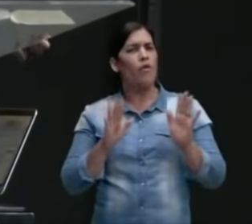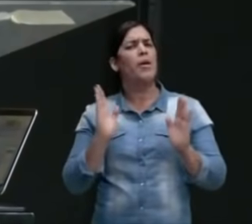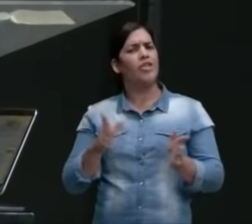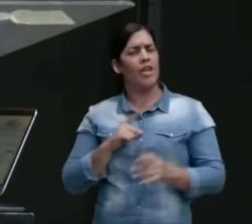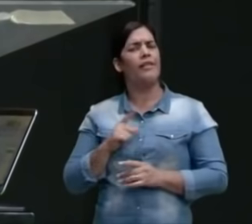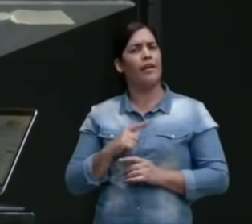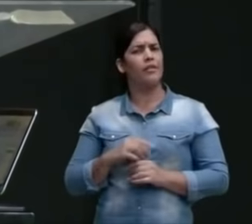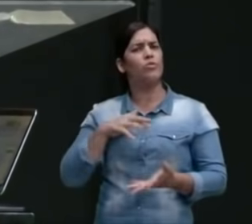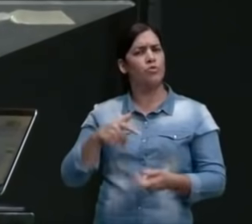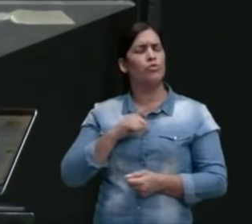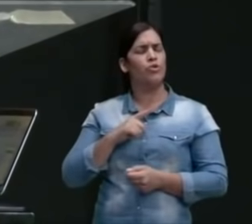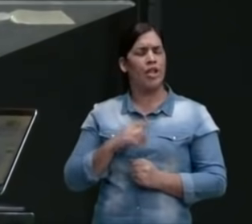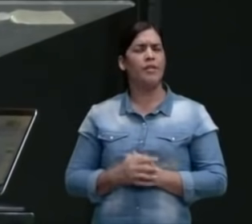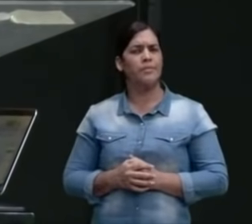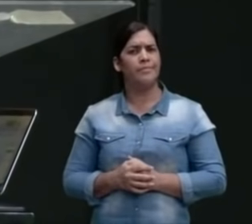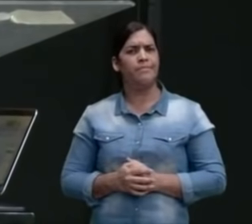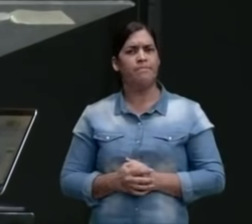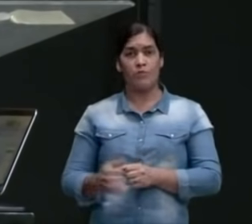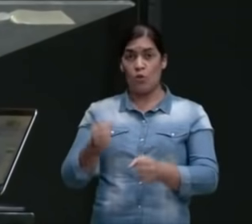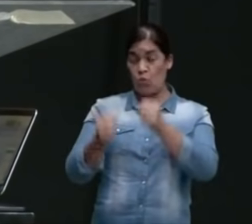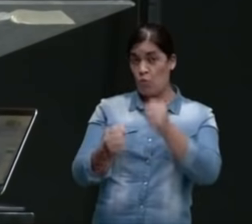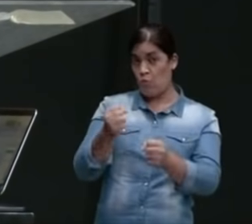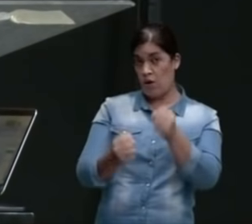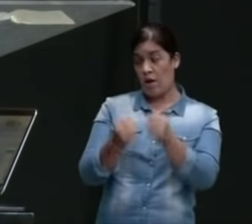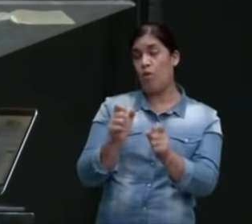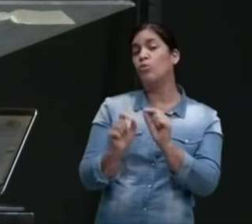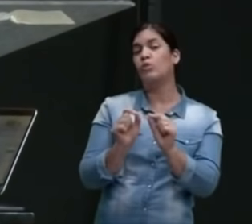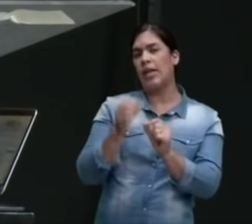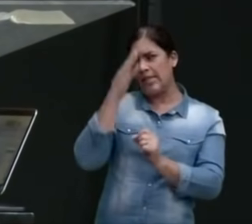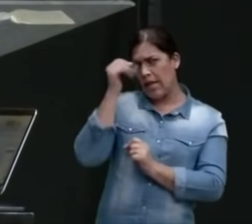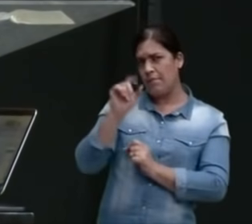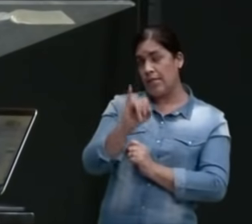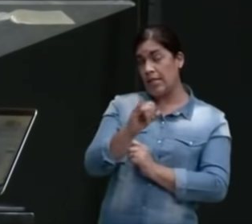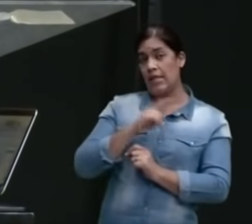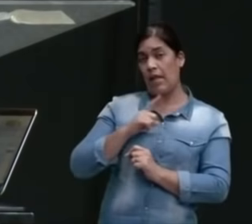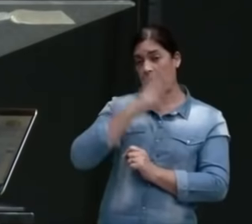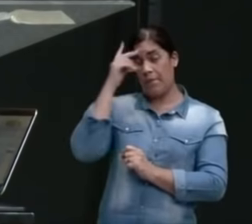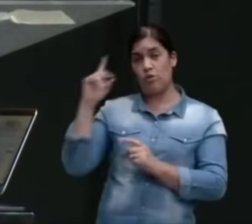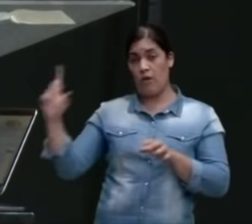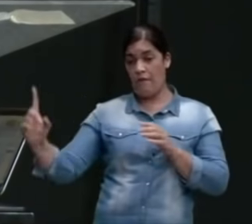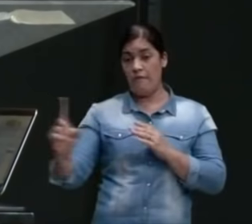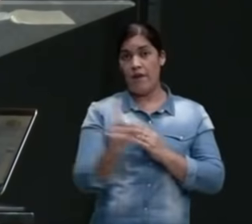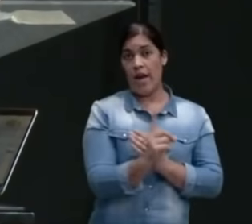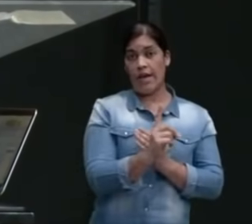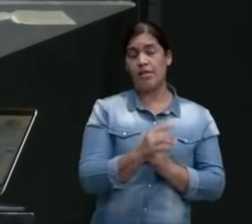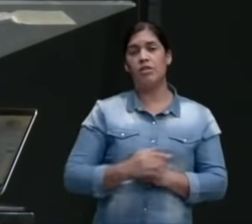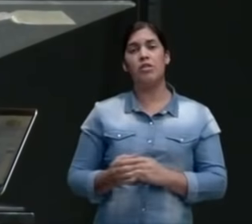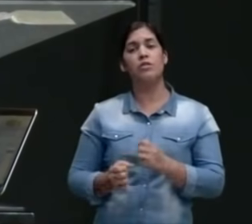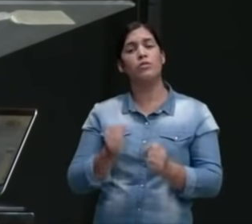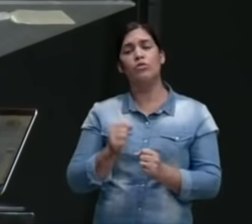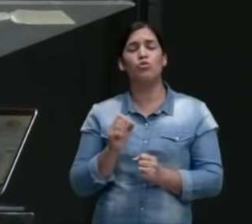esses carros, eles já começam a saber, né, se tem uma pessoa passando na frente. Então, eles já andam